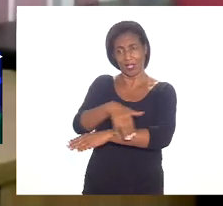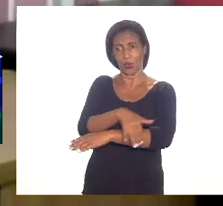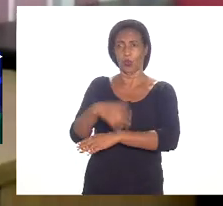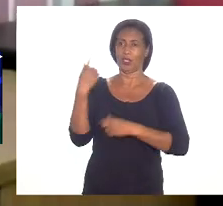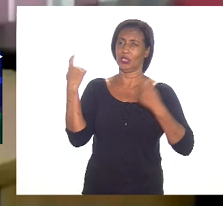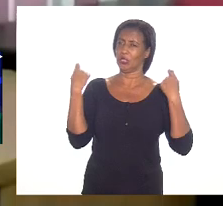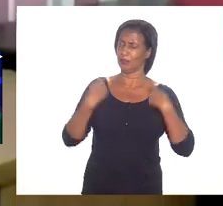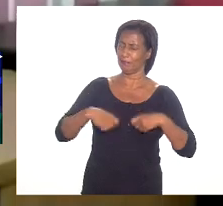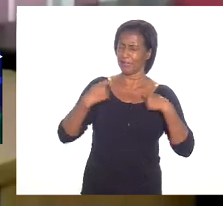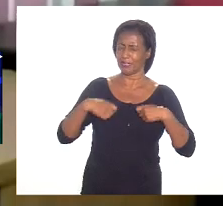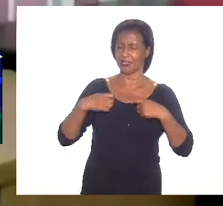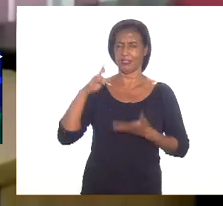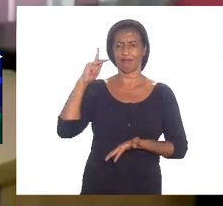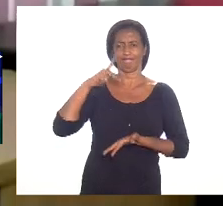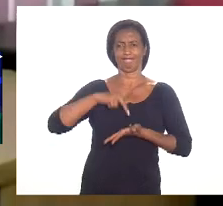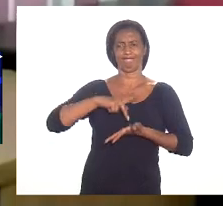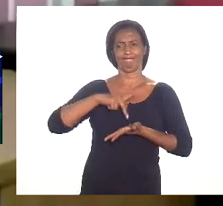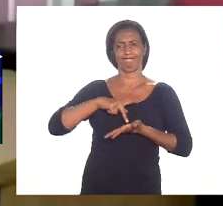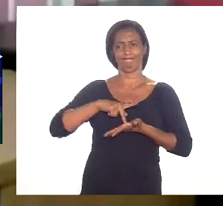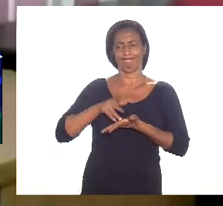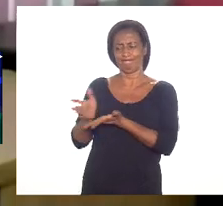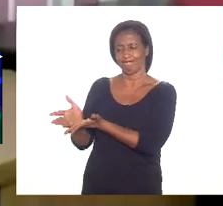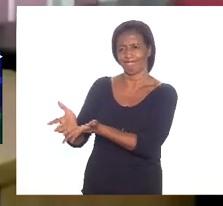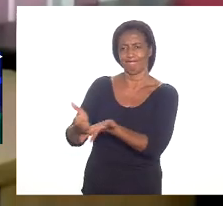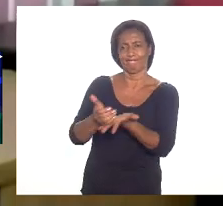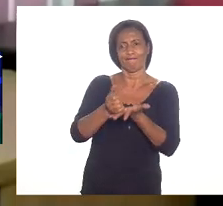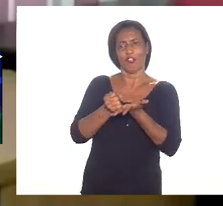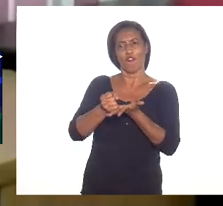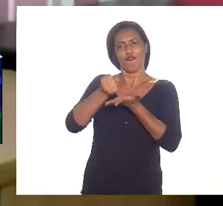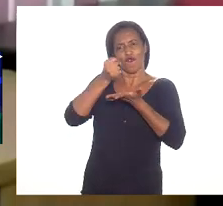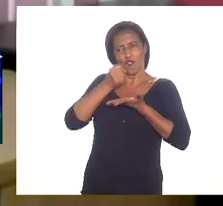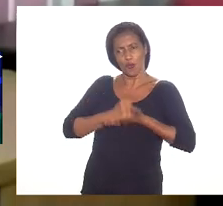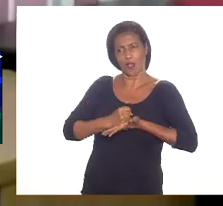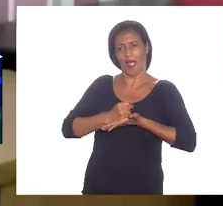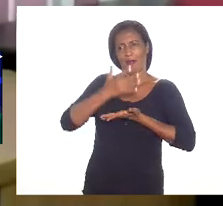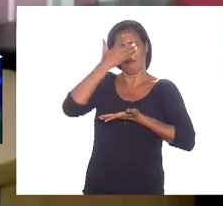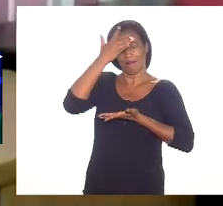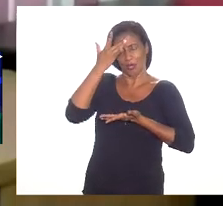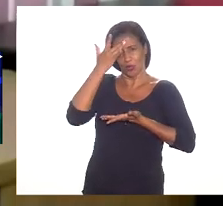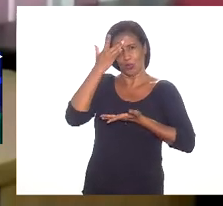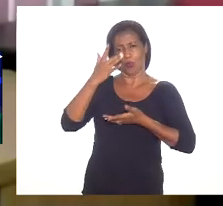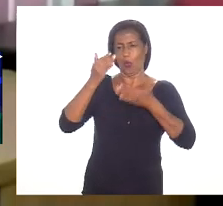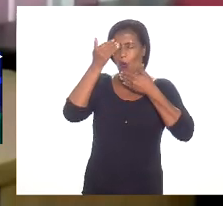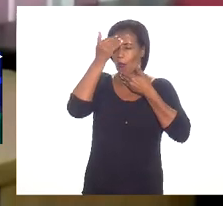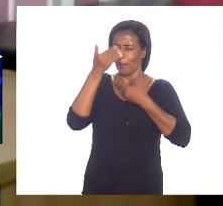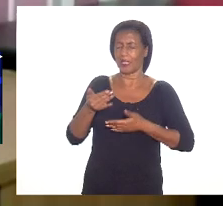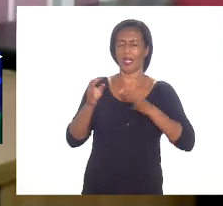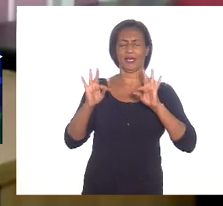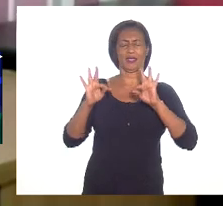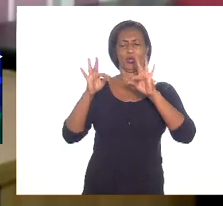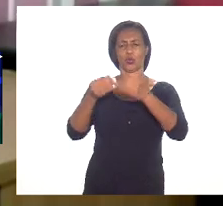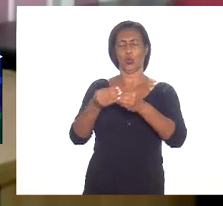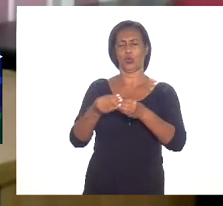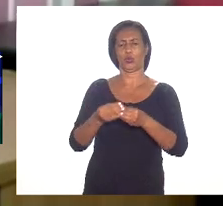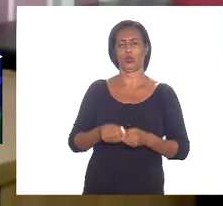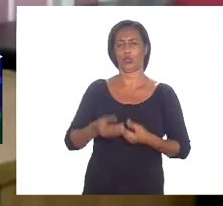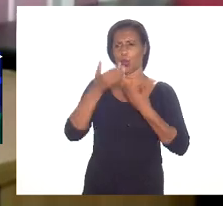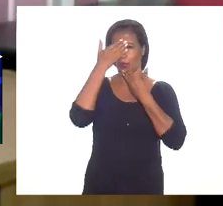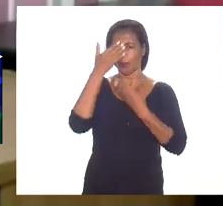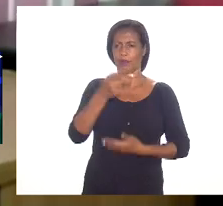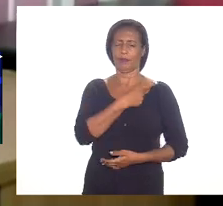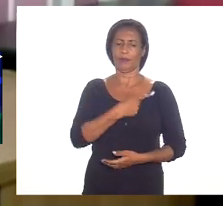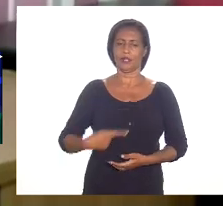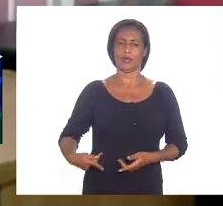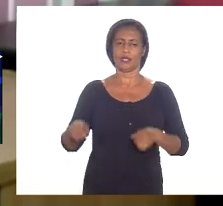gente precisa de fato resgatar a cidadania dessa população obrigado obrigado a todos os meus pares e obrigado